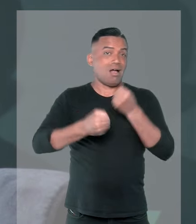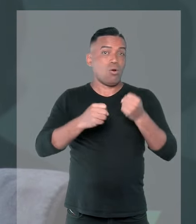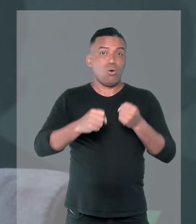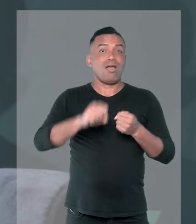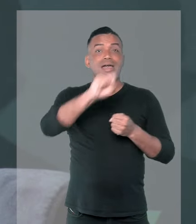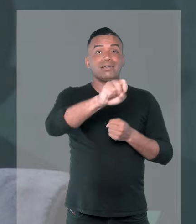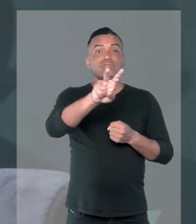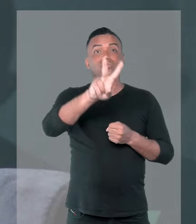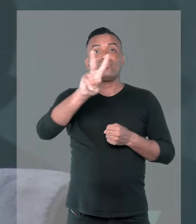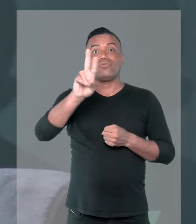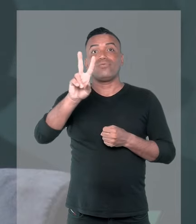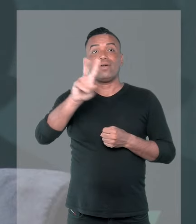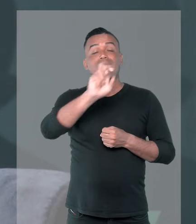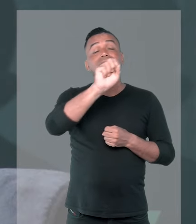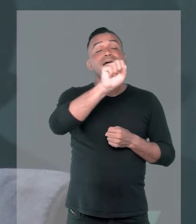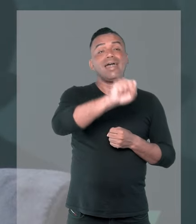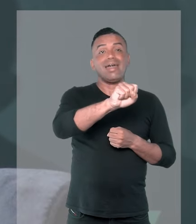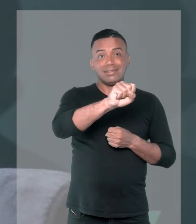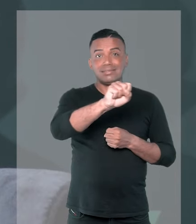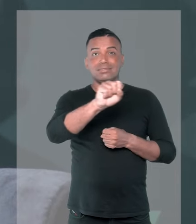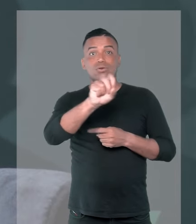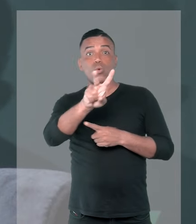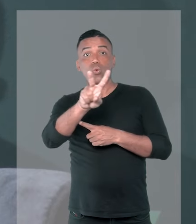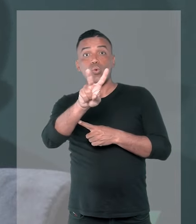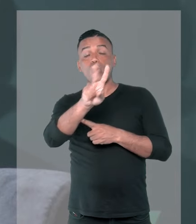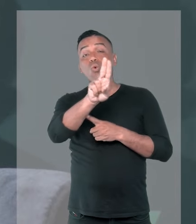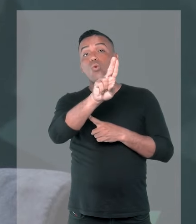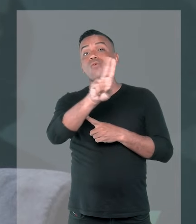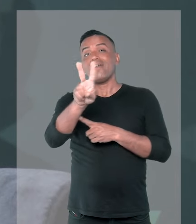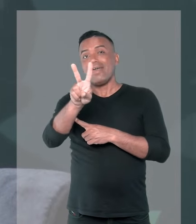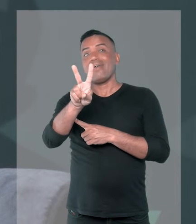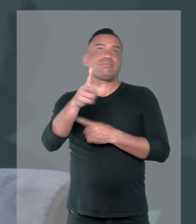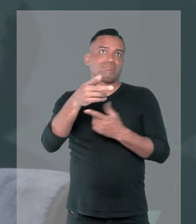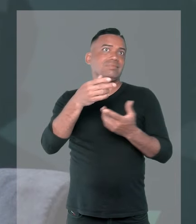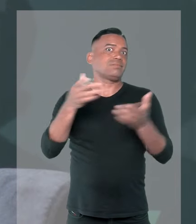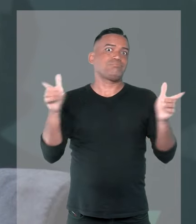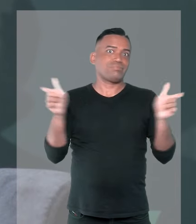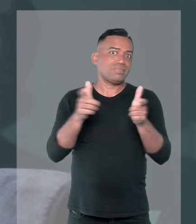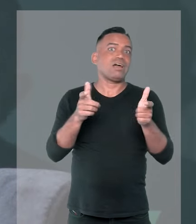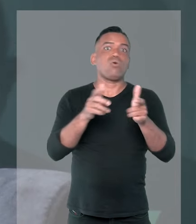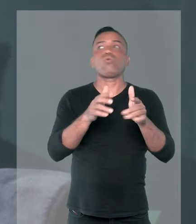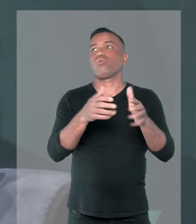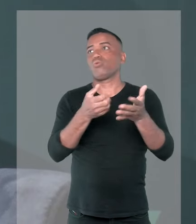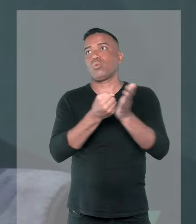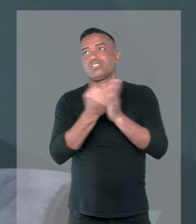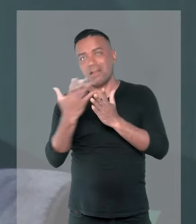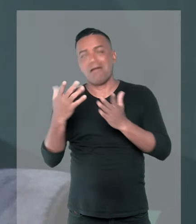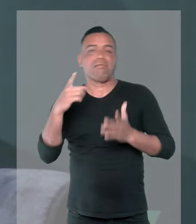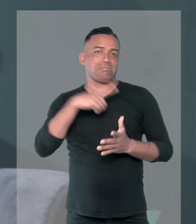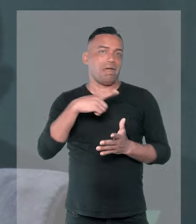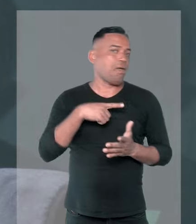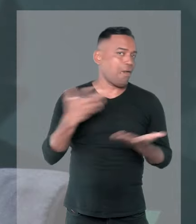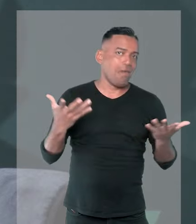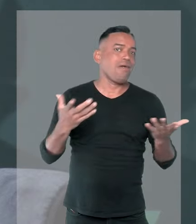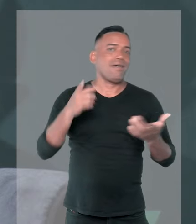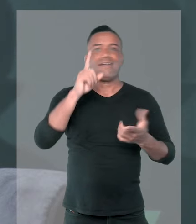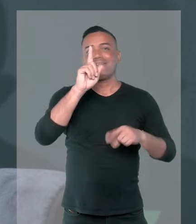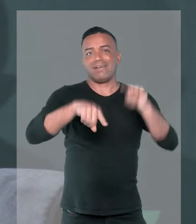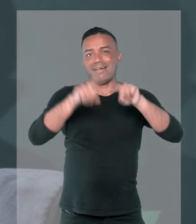menos de 50 diferente e se você quiser no volume que você quiser tem no volume que você quiser e obviamente a